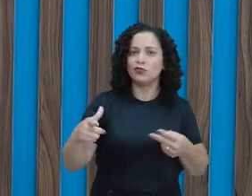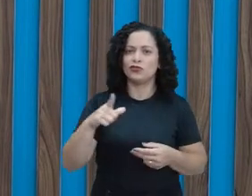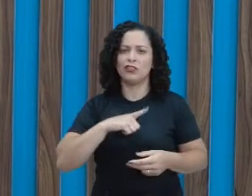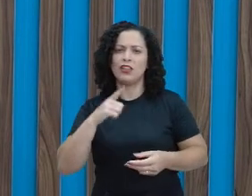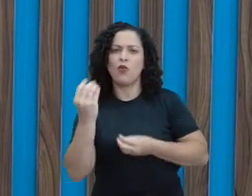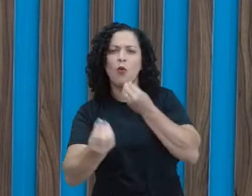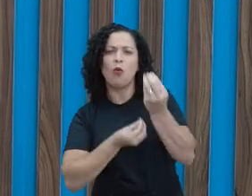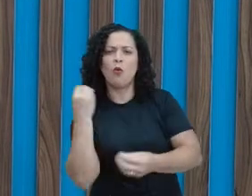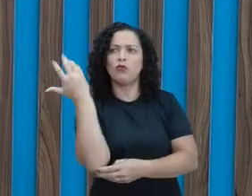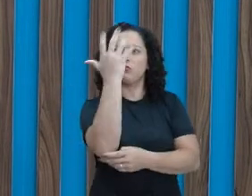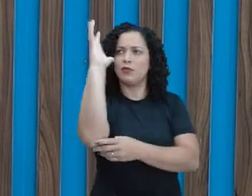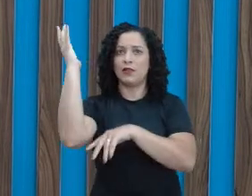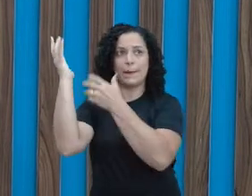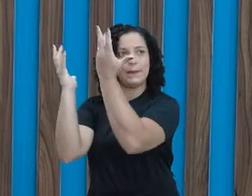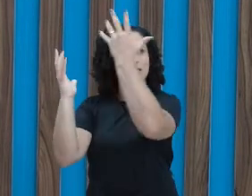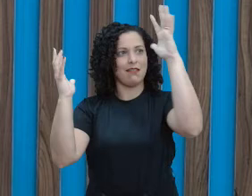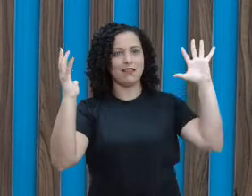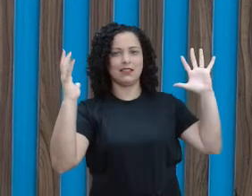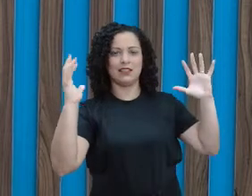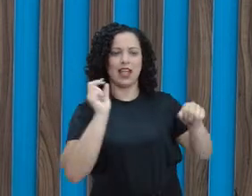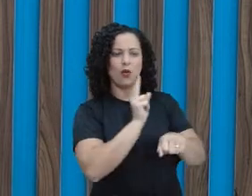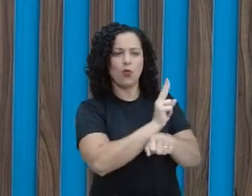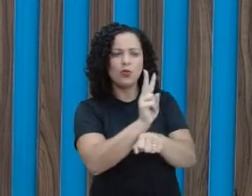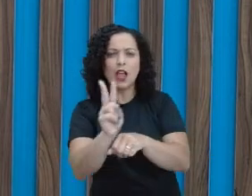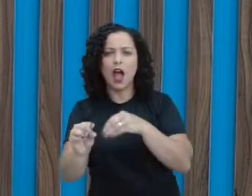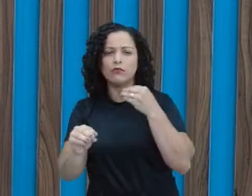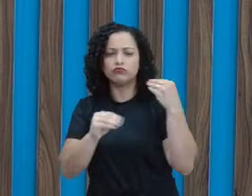meio ambiente, né? Tudo isso aqui que foi